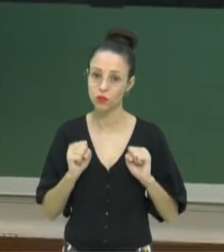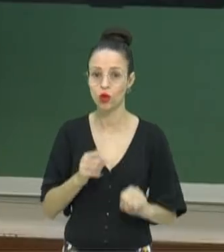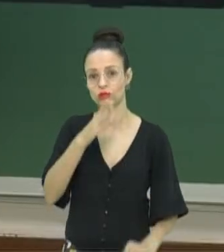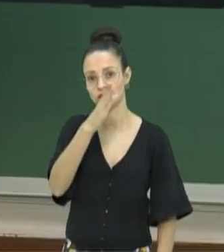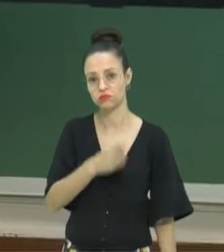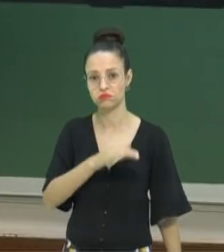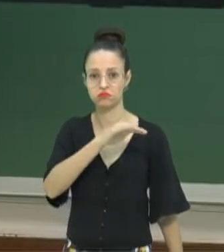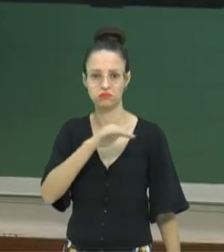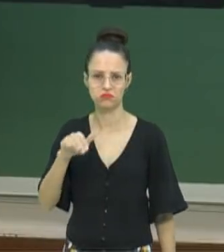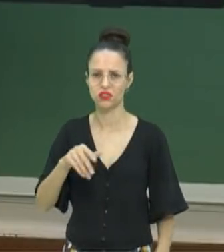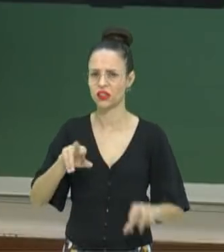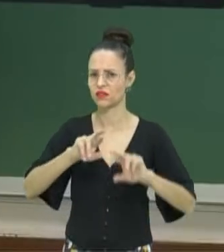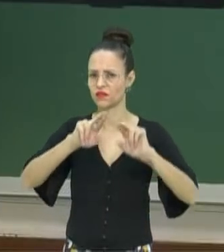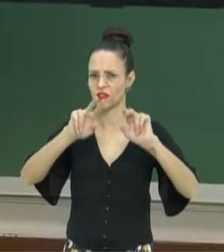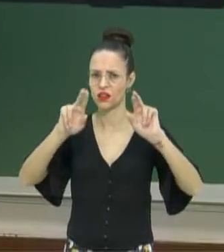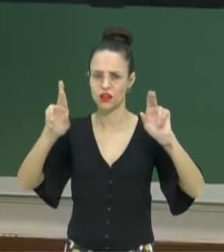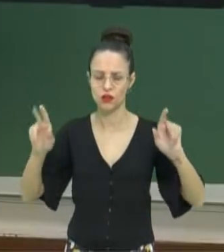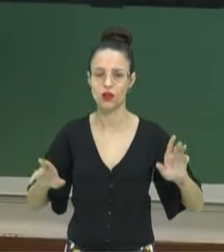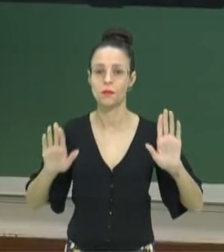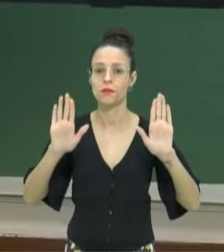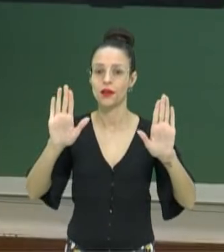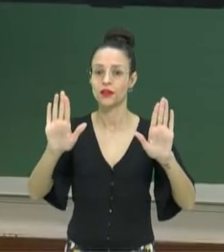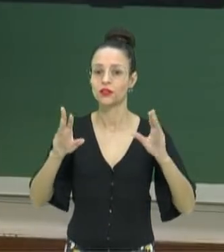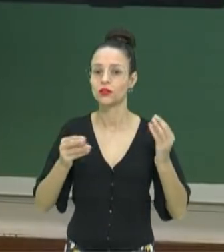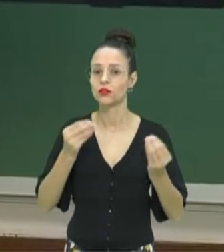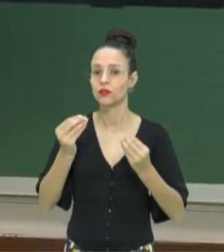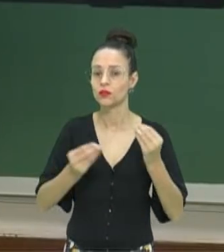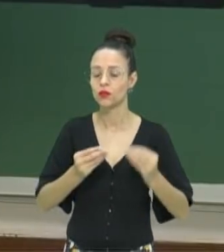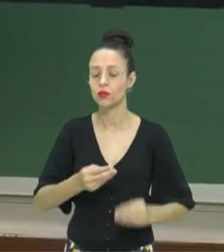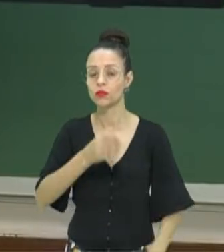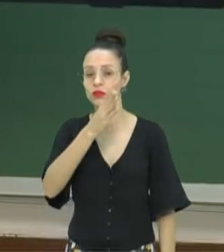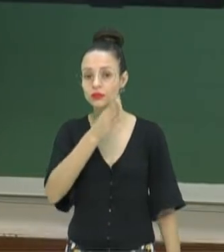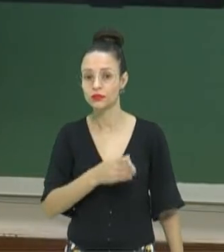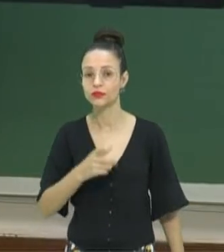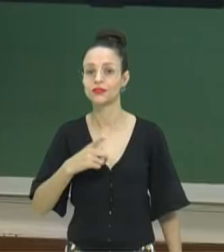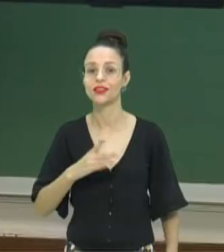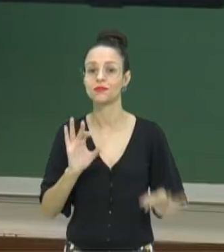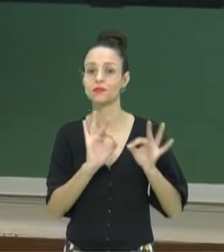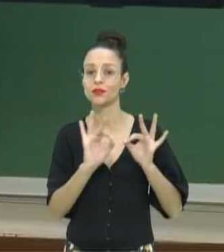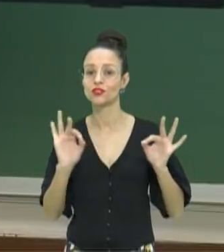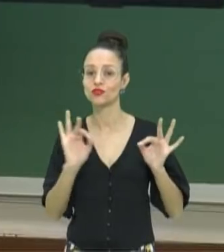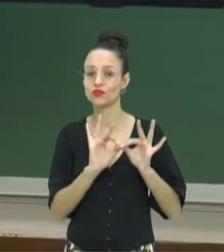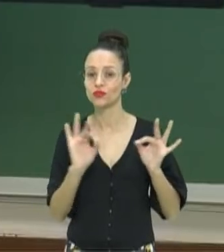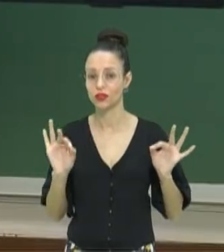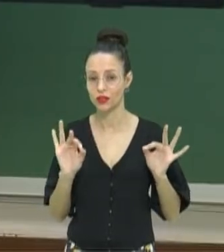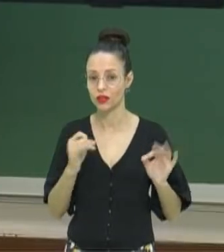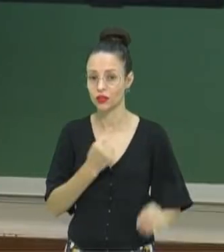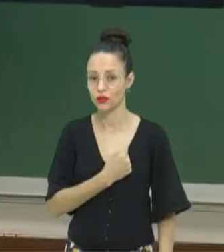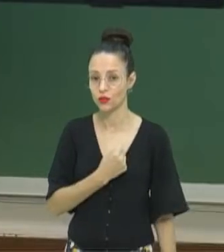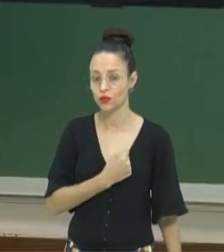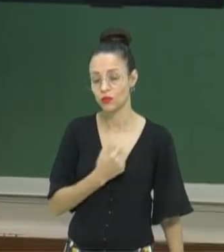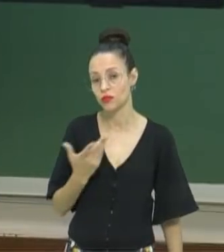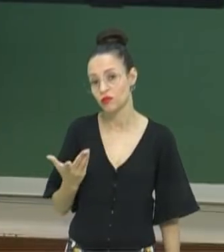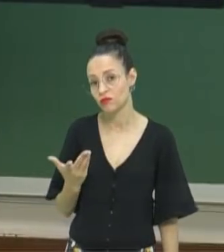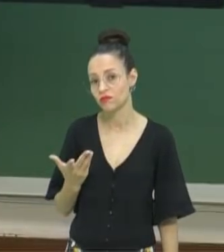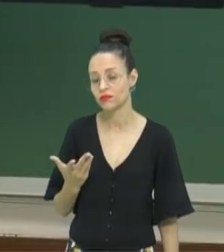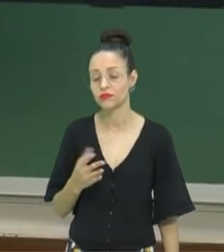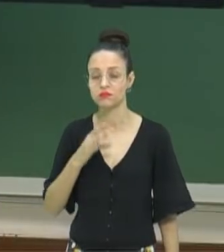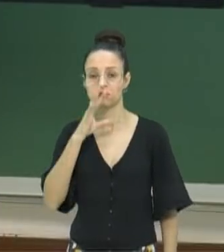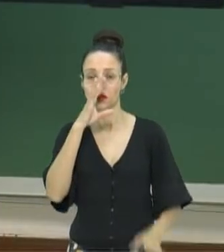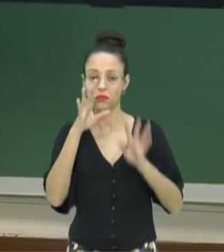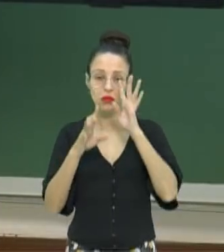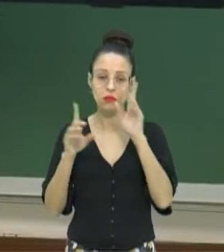ela de várias formas, mas você tem que ver aonde que você tem as medidas, certo? Não pode ficar repartindo também de